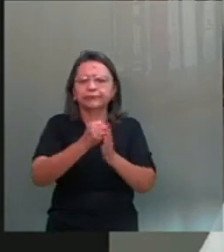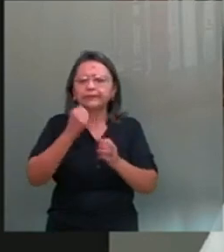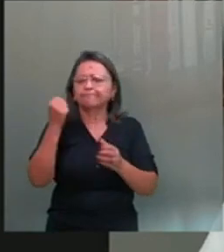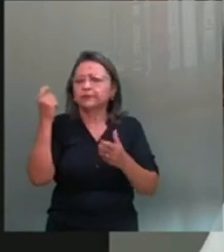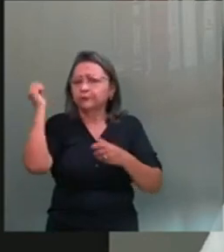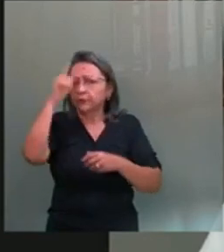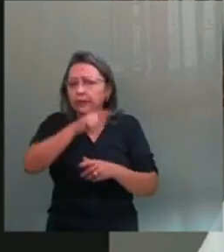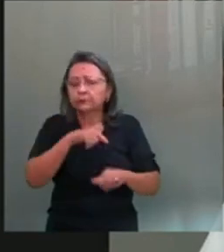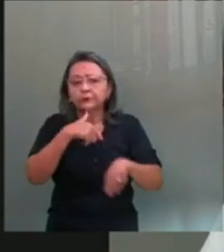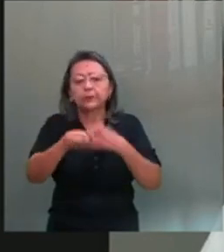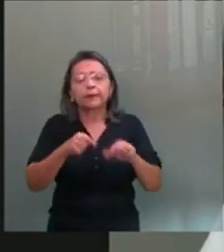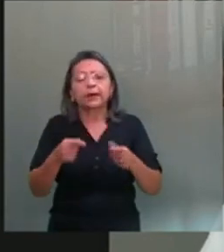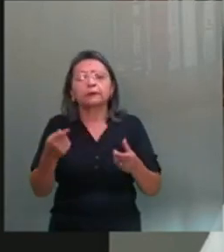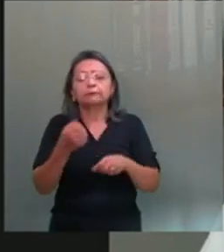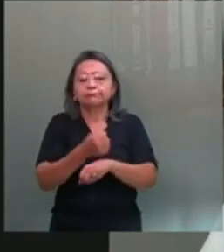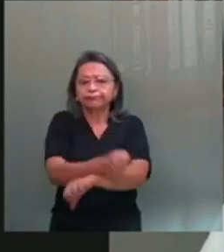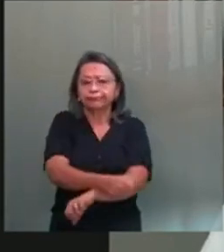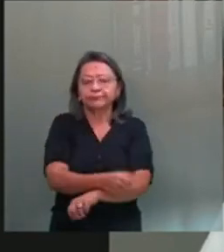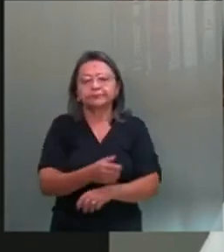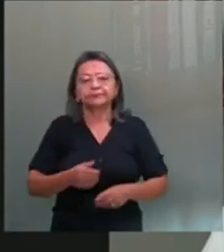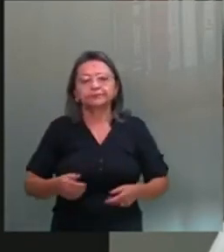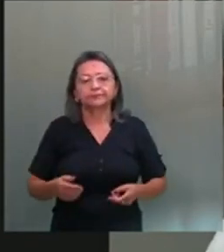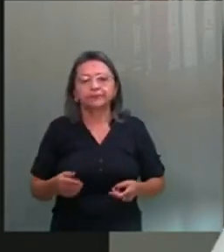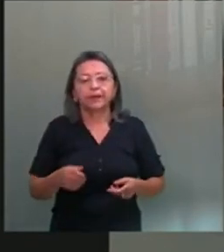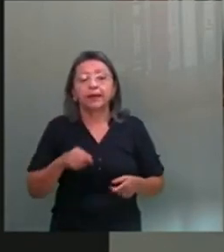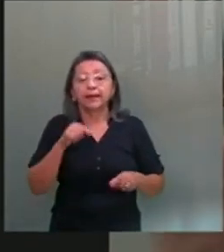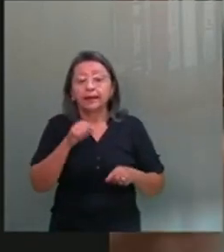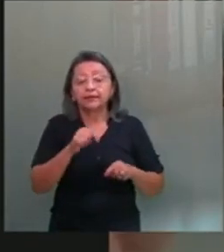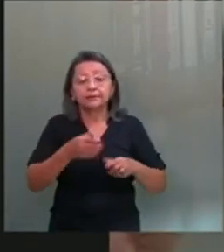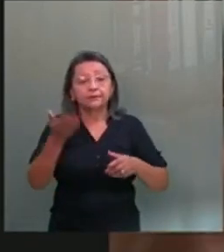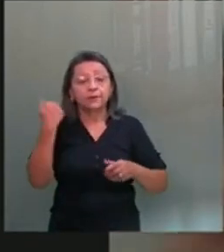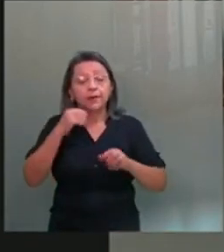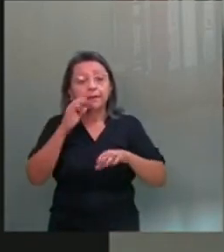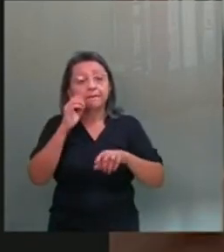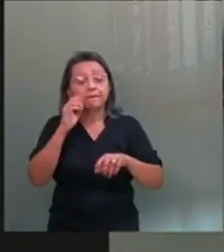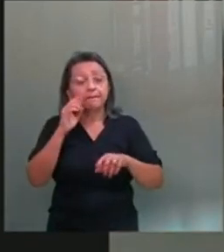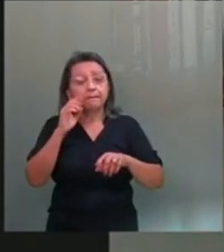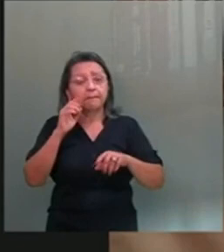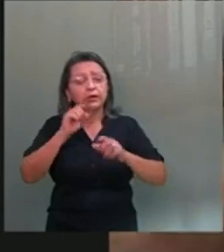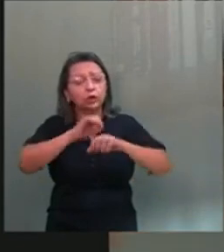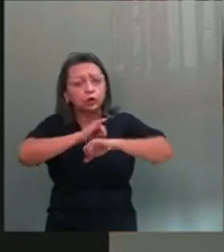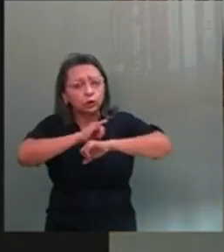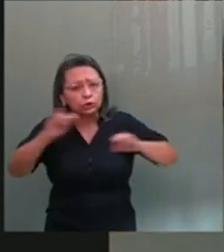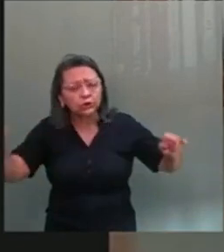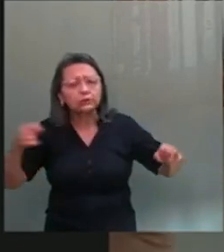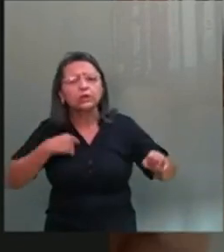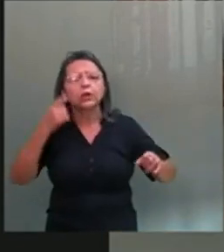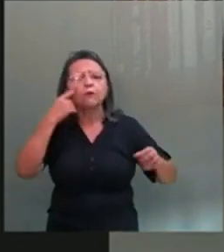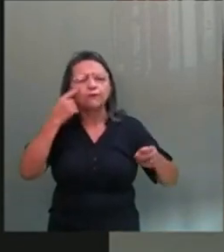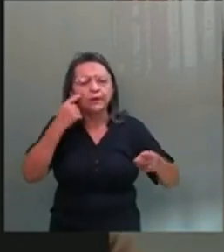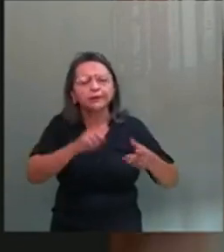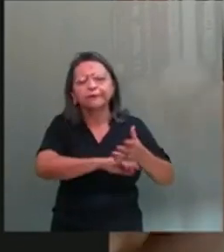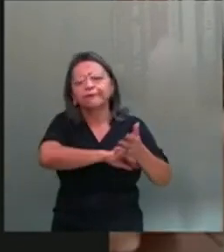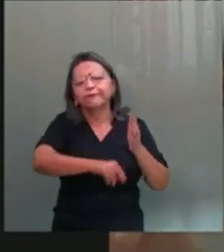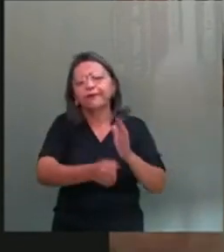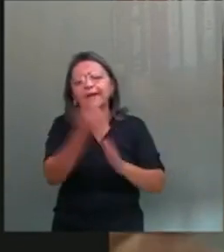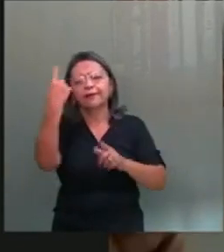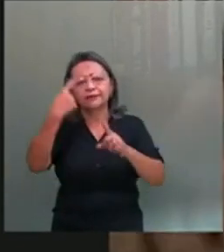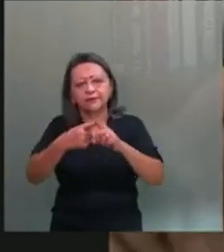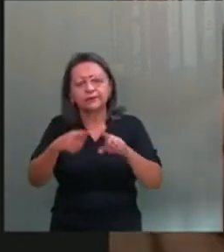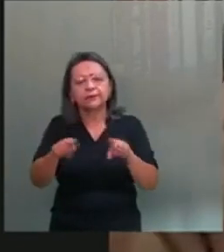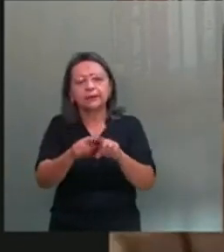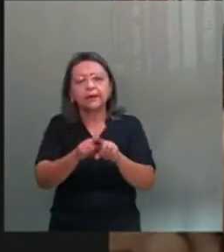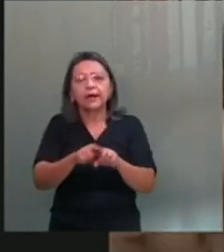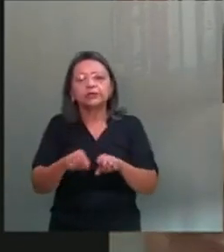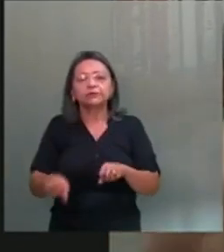e o trabalho análogo à escravidão. Essa foi uma matéria que eu vi e revi várias vezes. Cito